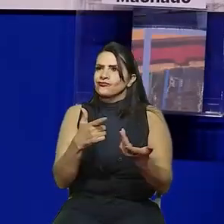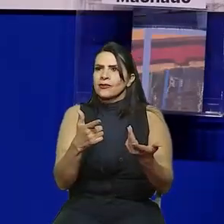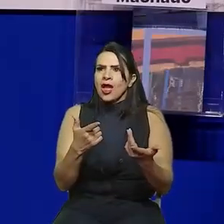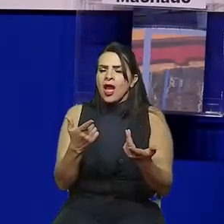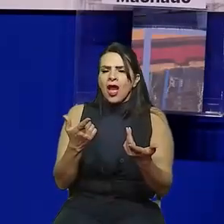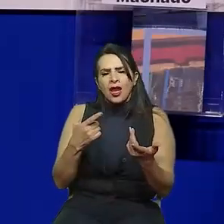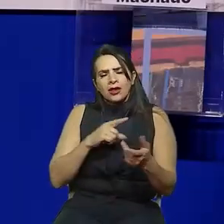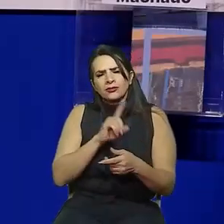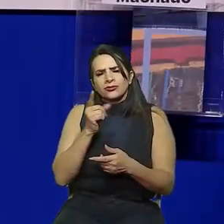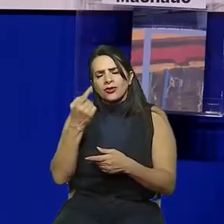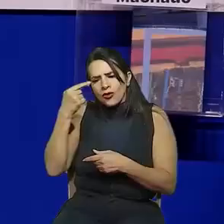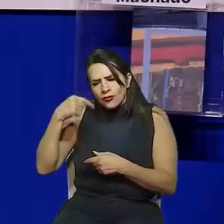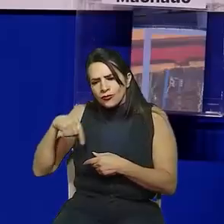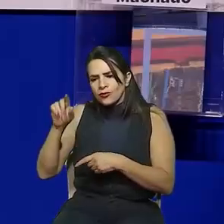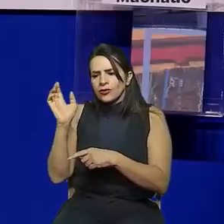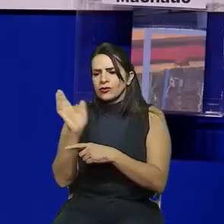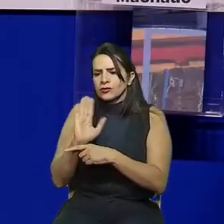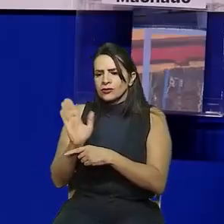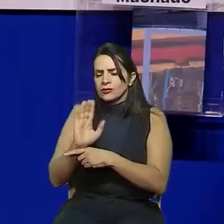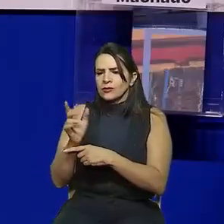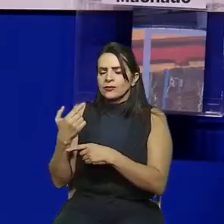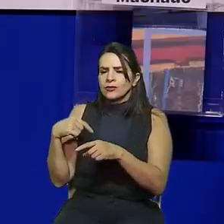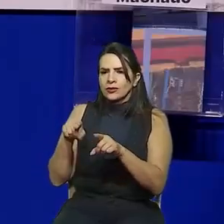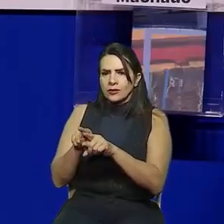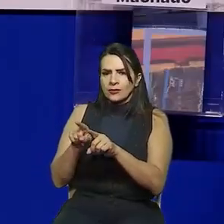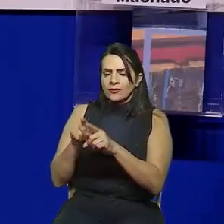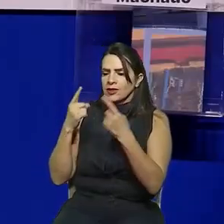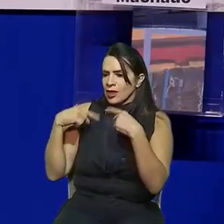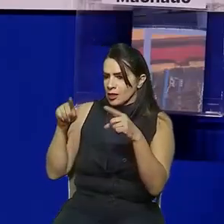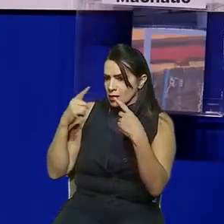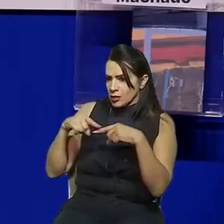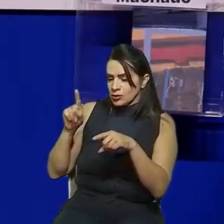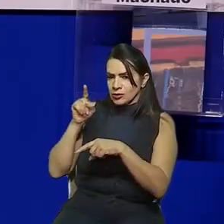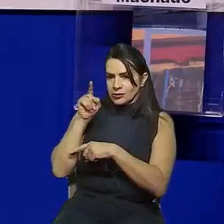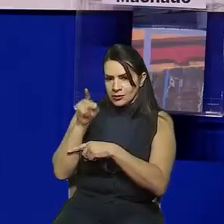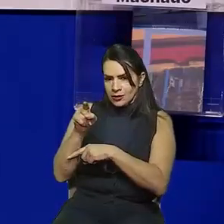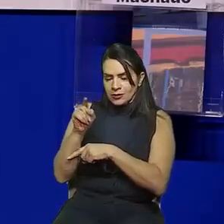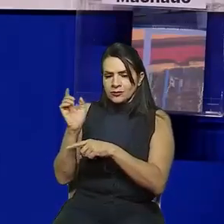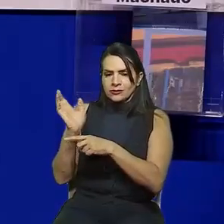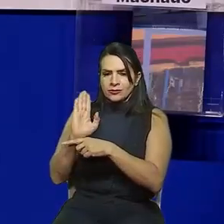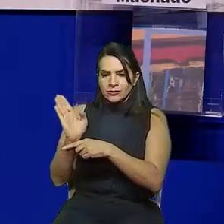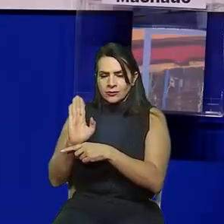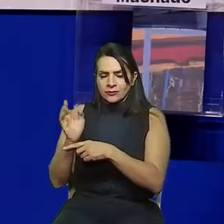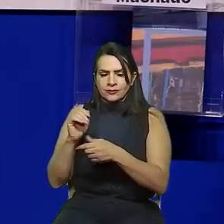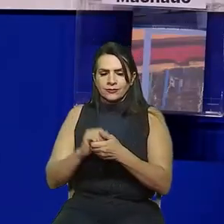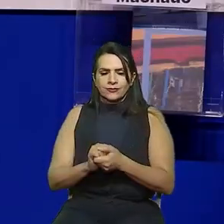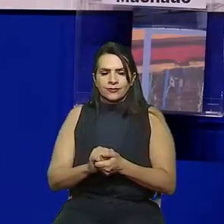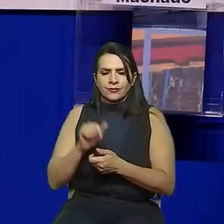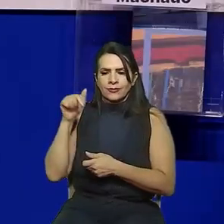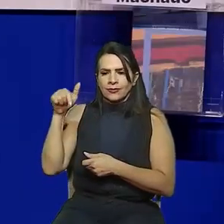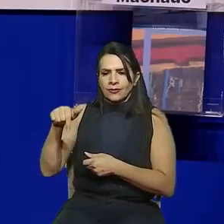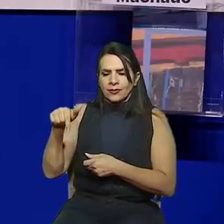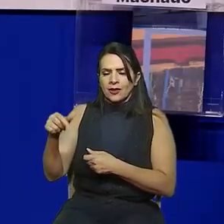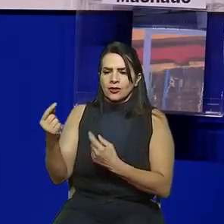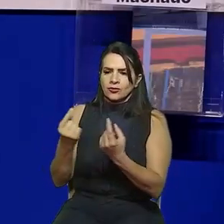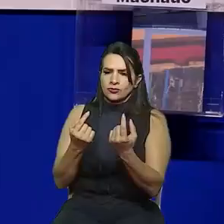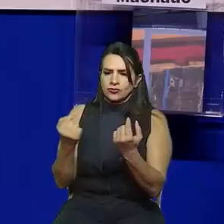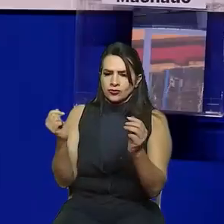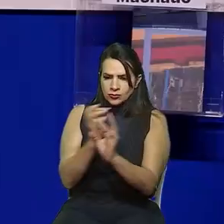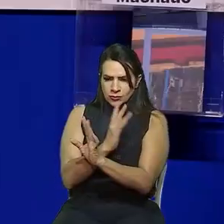ao cinema, porque eu também fazia crítica de cinema, no Cine Paissandu, que ainda existe ali no centro de São